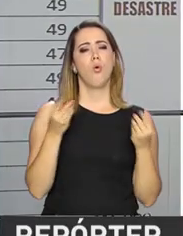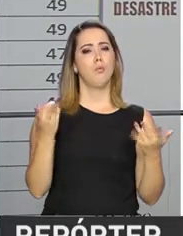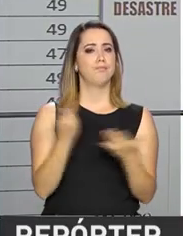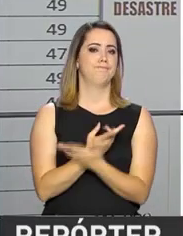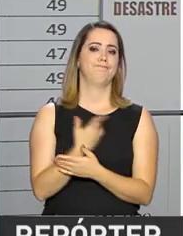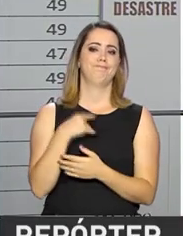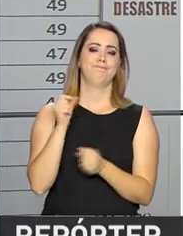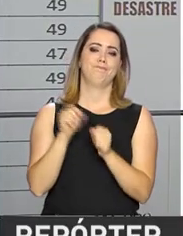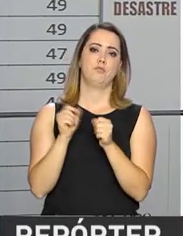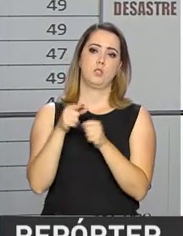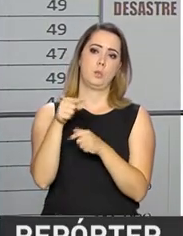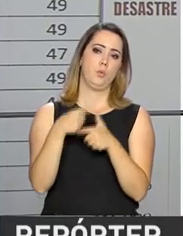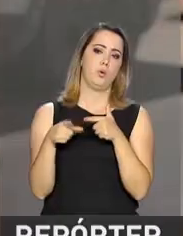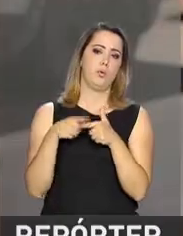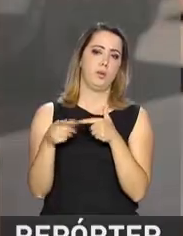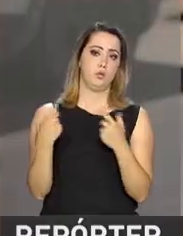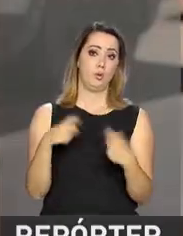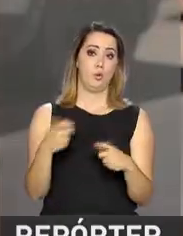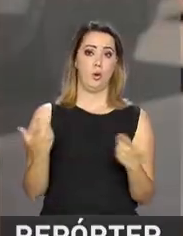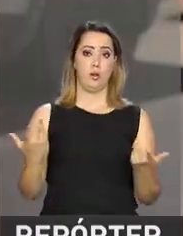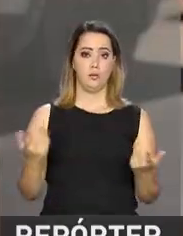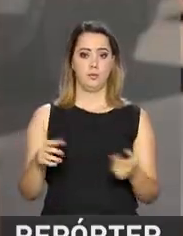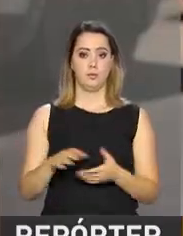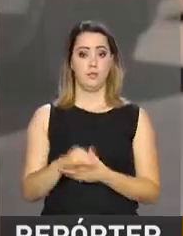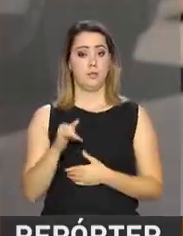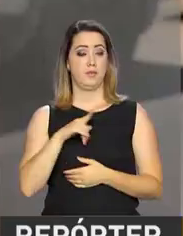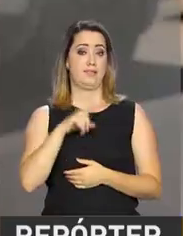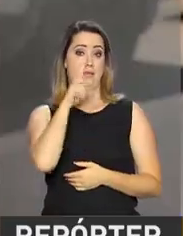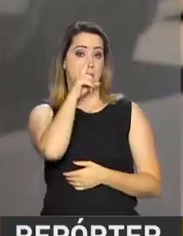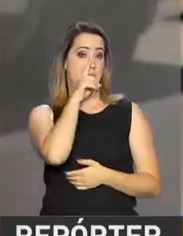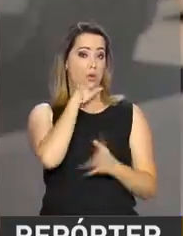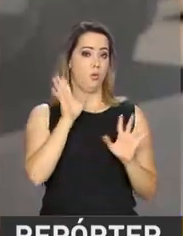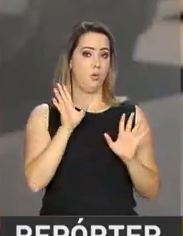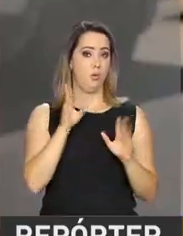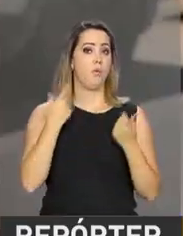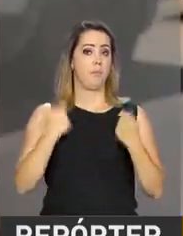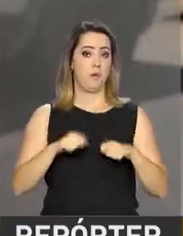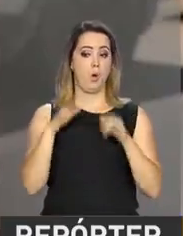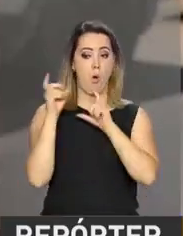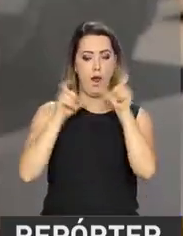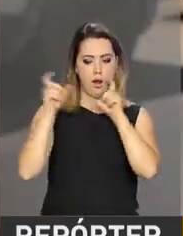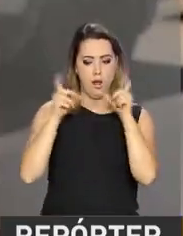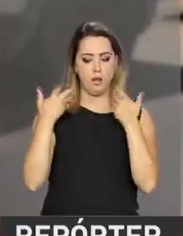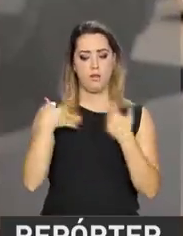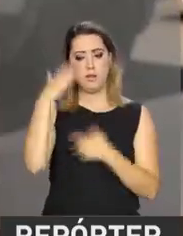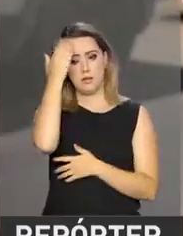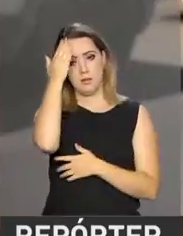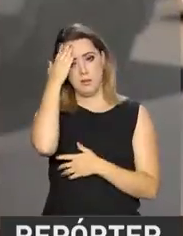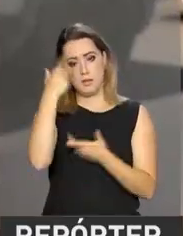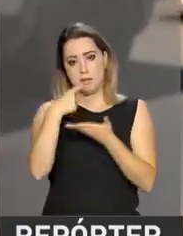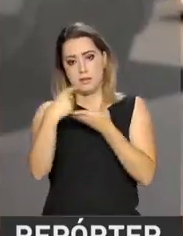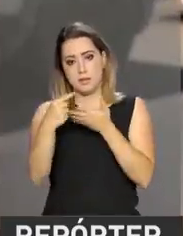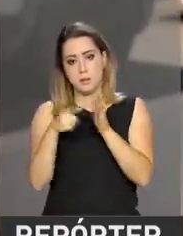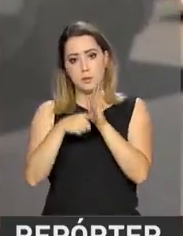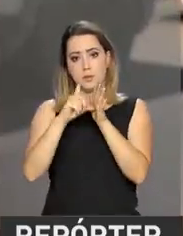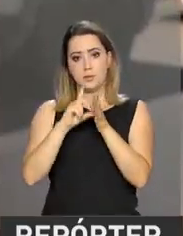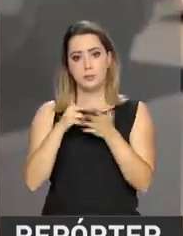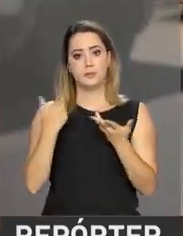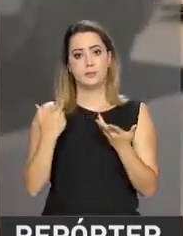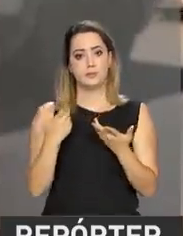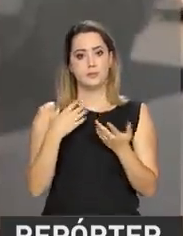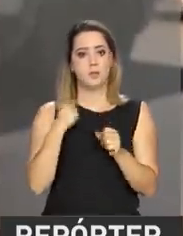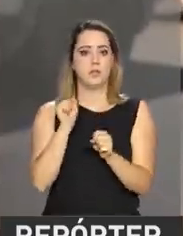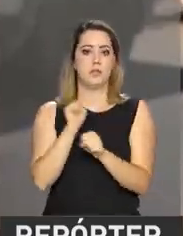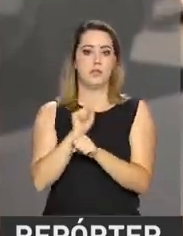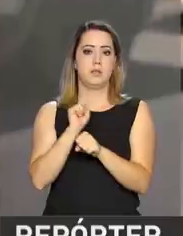um desastre em áreas de risco se você está em risco nada melhor que um aviso pra você poder sair antes do que o